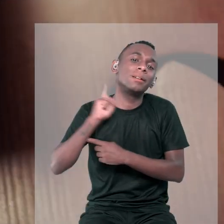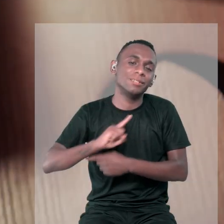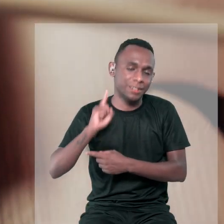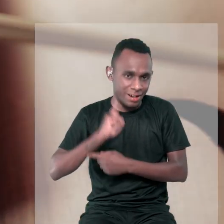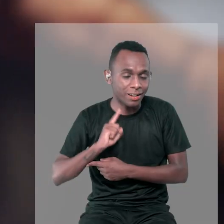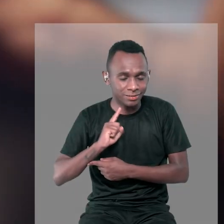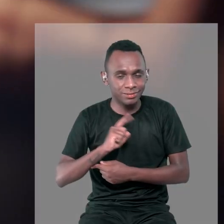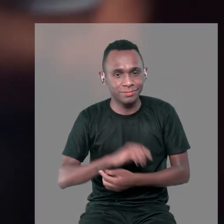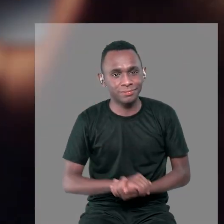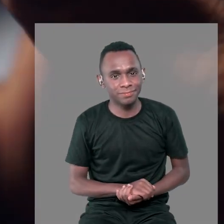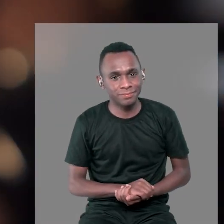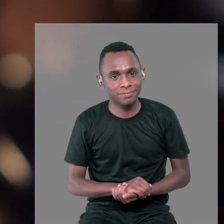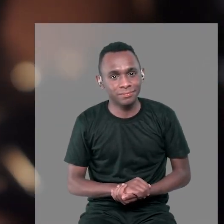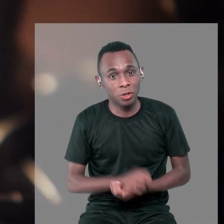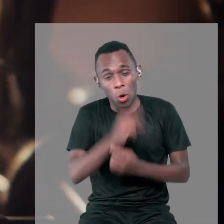Filarmônica de Minas Gerais